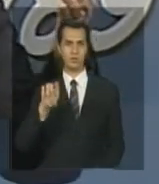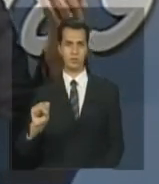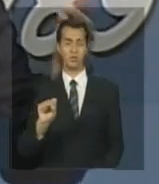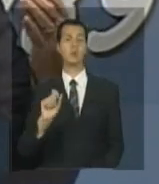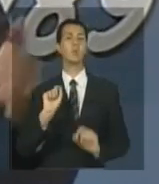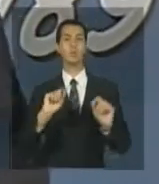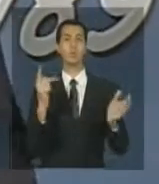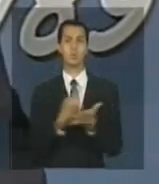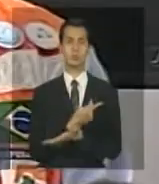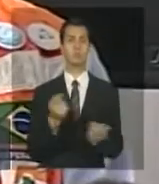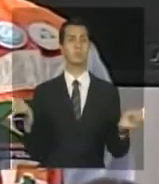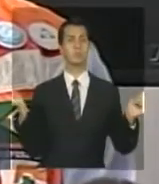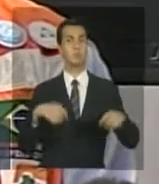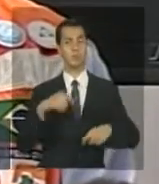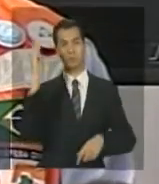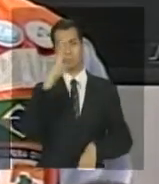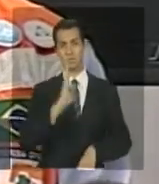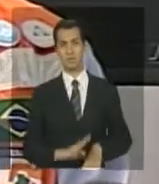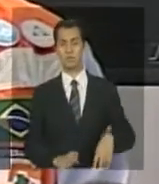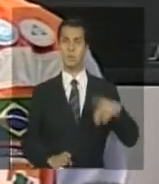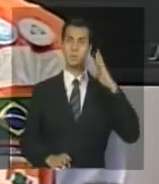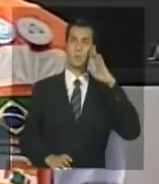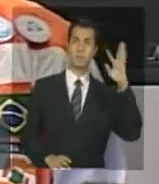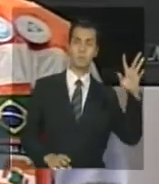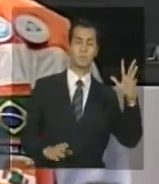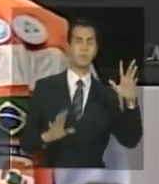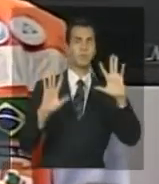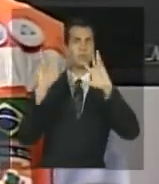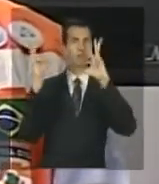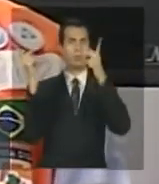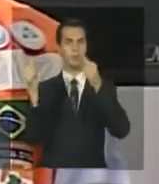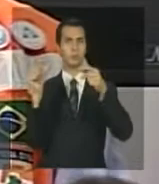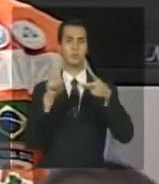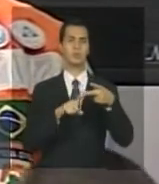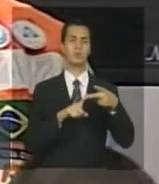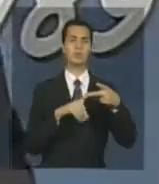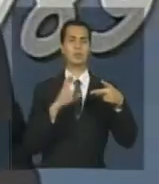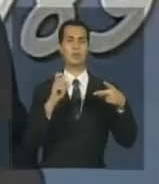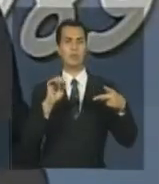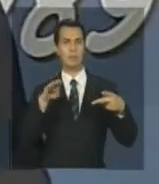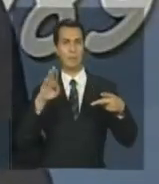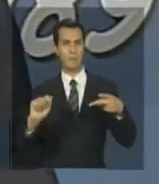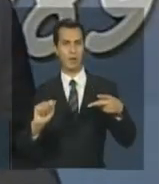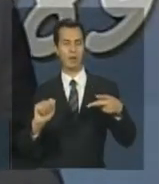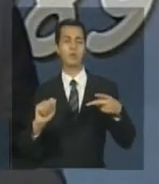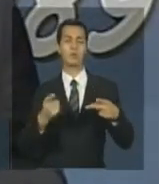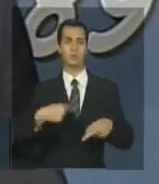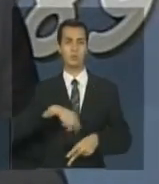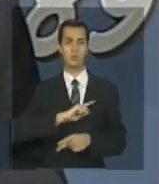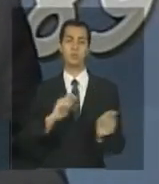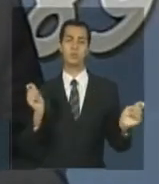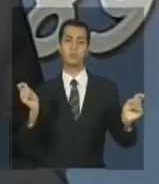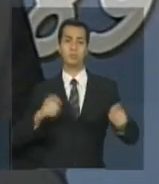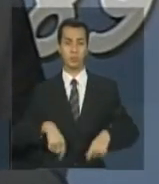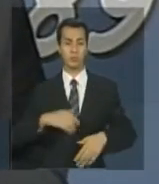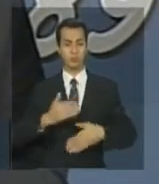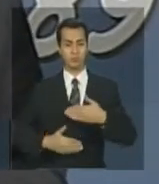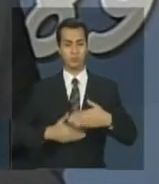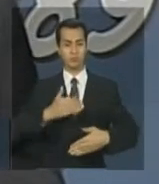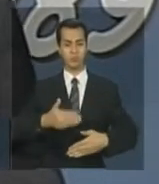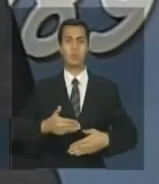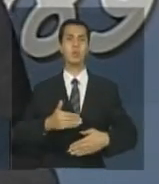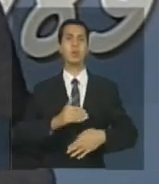predição de clima e tempo é um passo decisivo para que a gente possa mitigar a